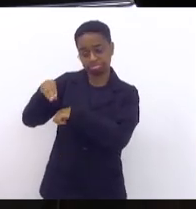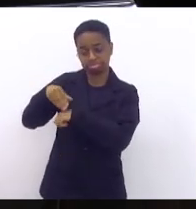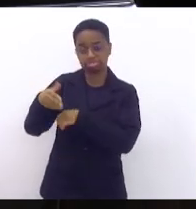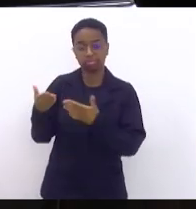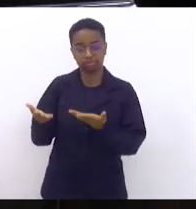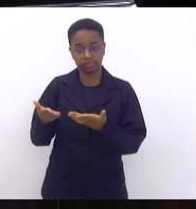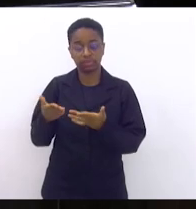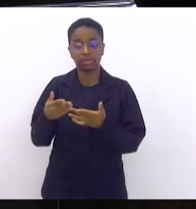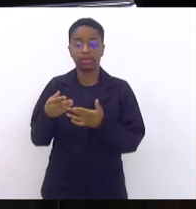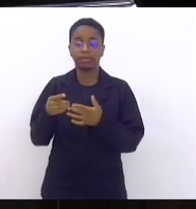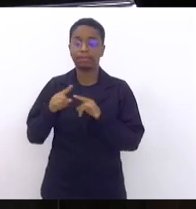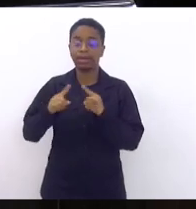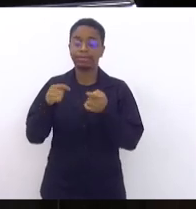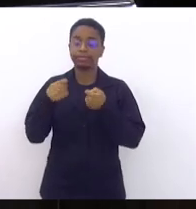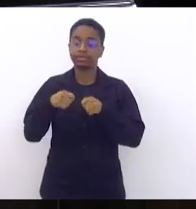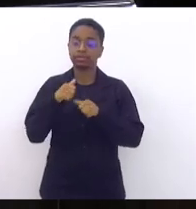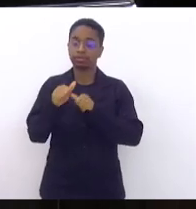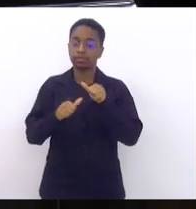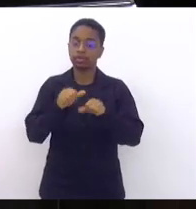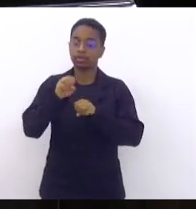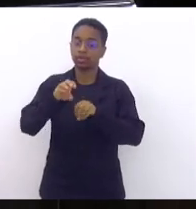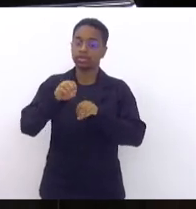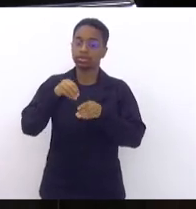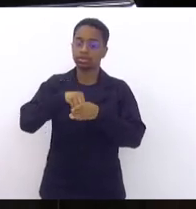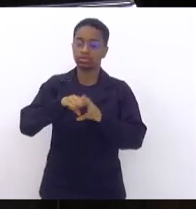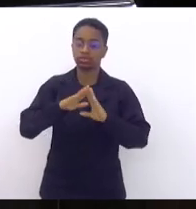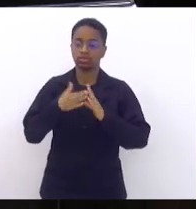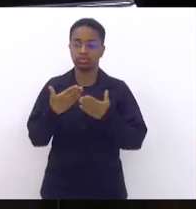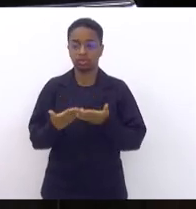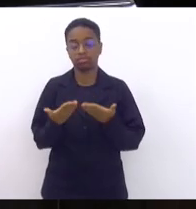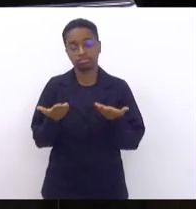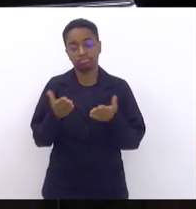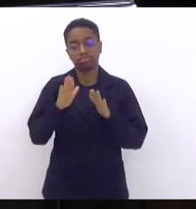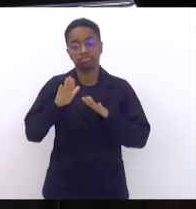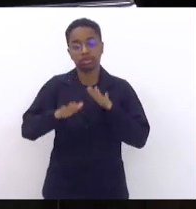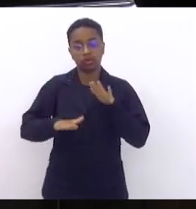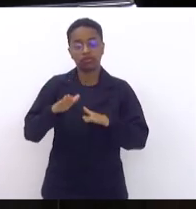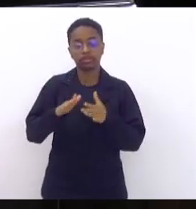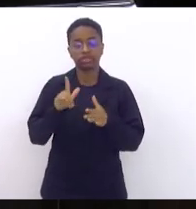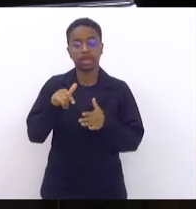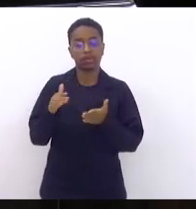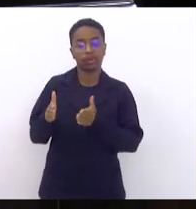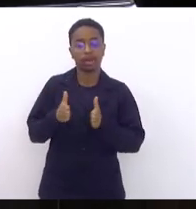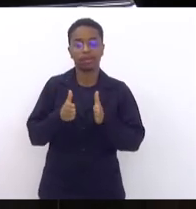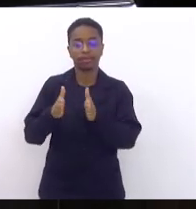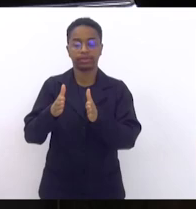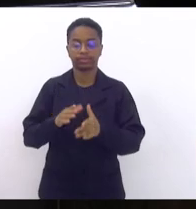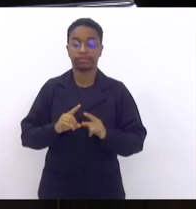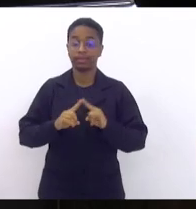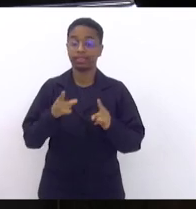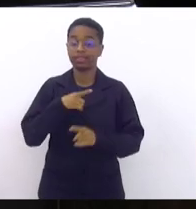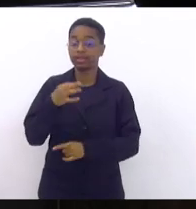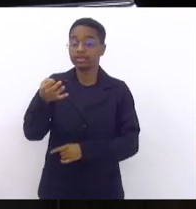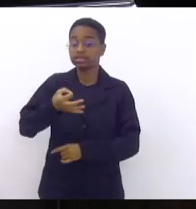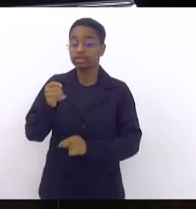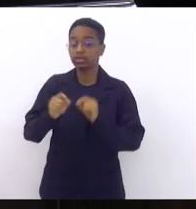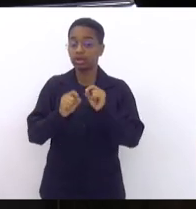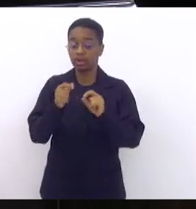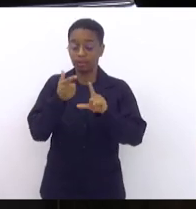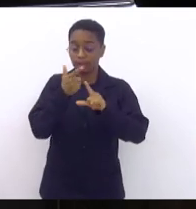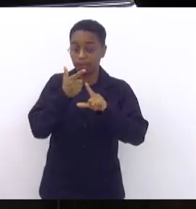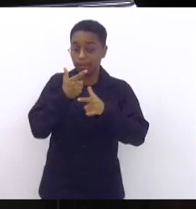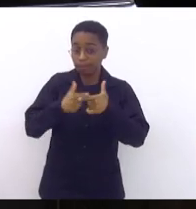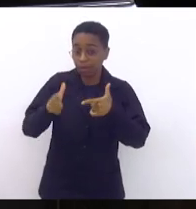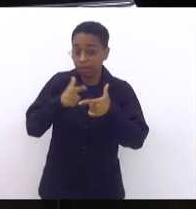das crianças nas escolas né Eu acho que esse seria bom os caminhos Agora com certeza o problema da reciclagem